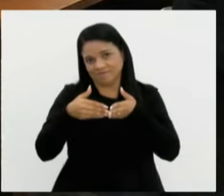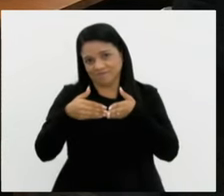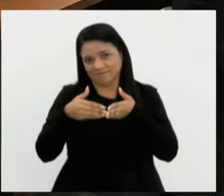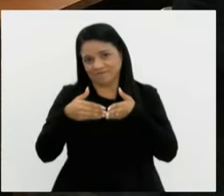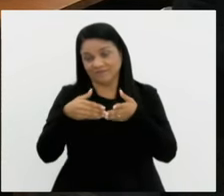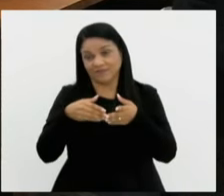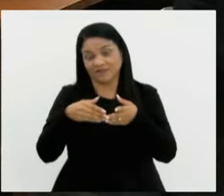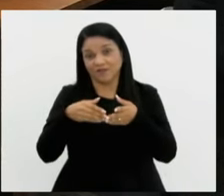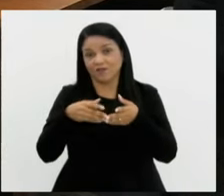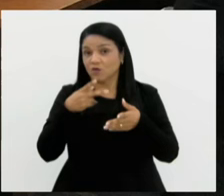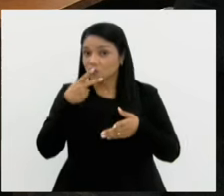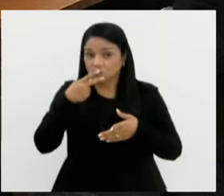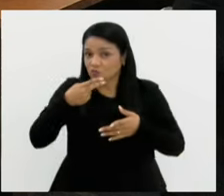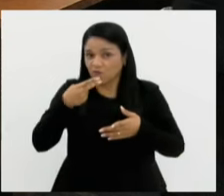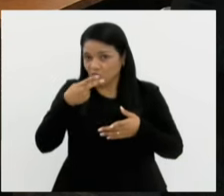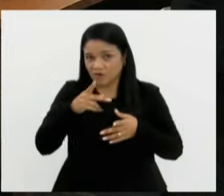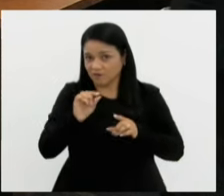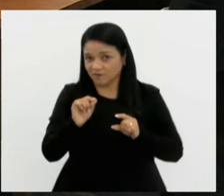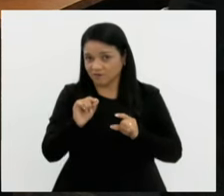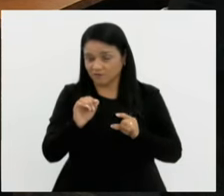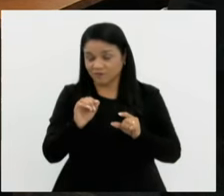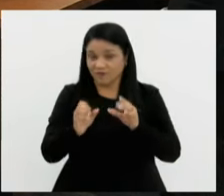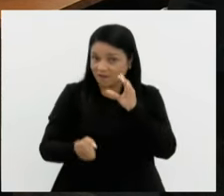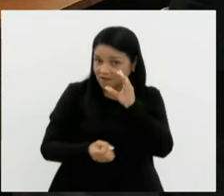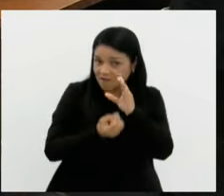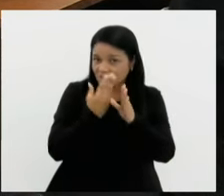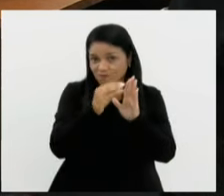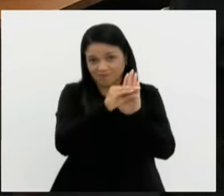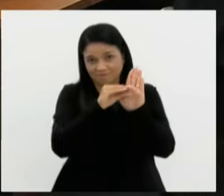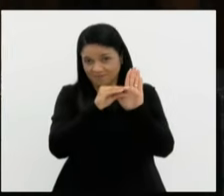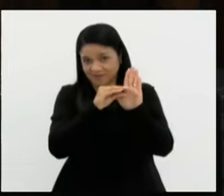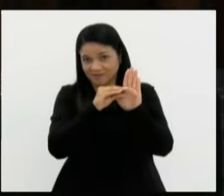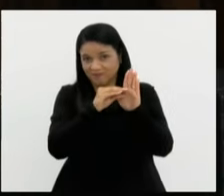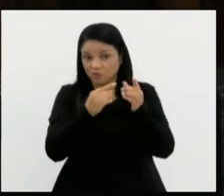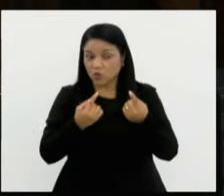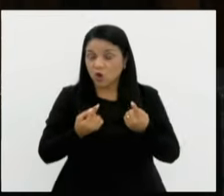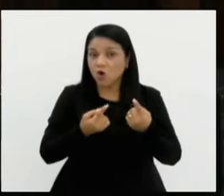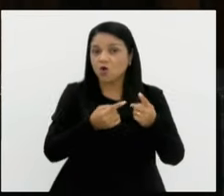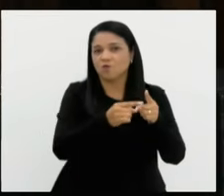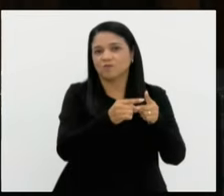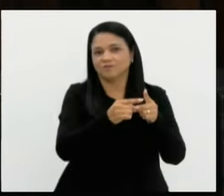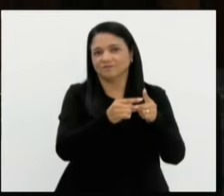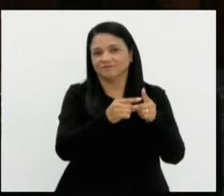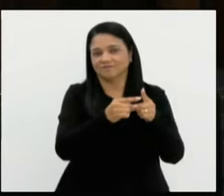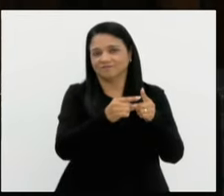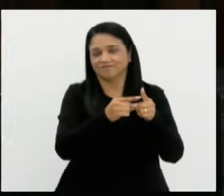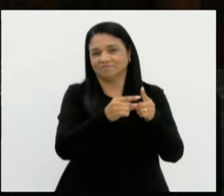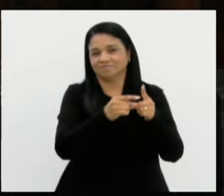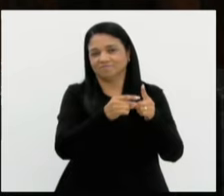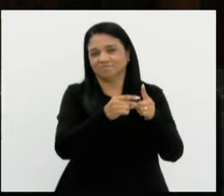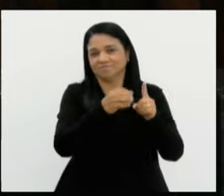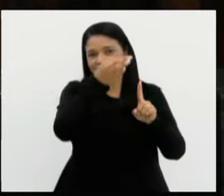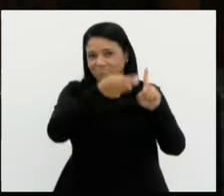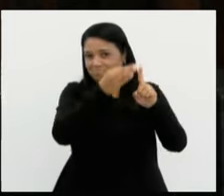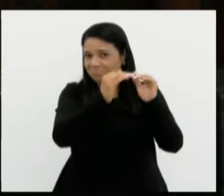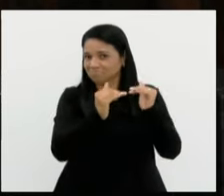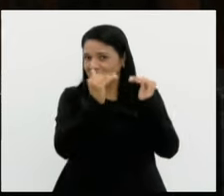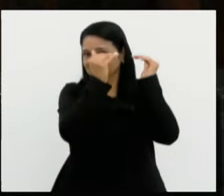emenda estão, portanto, indo contra as prerrogativas parlamentares que querem, traduzindo em miúdos, a